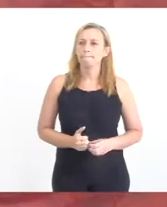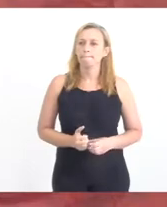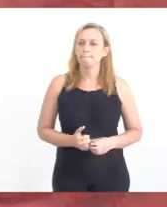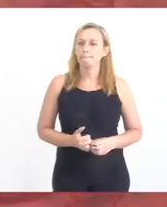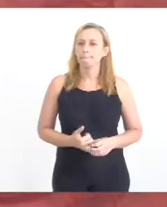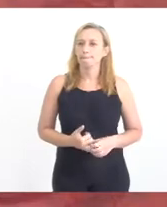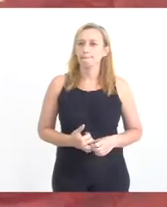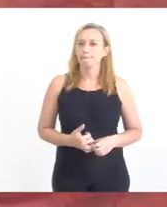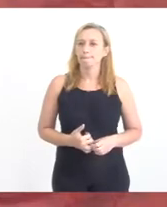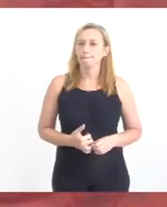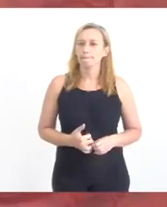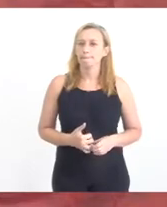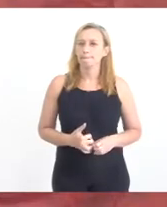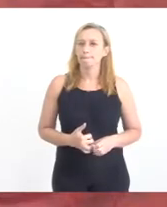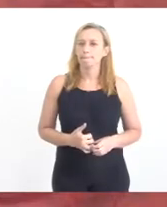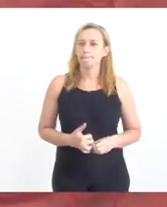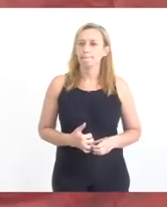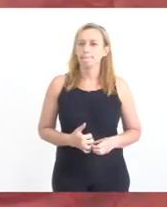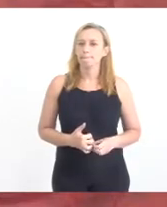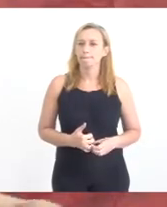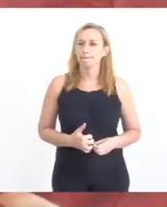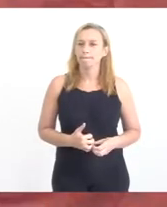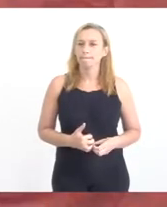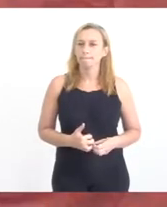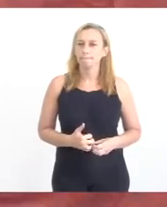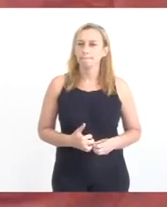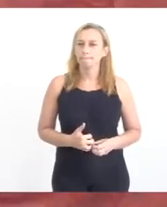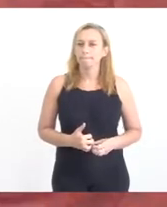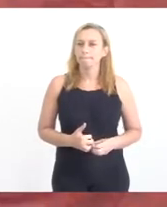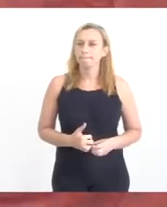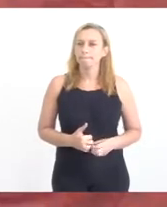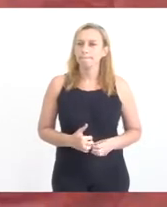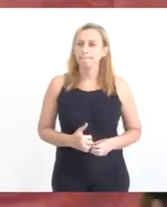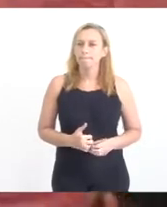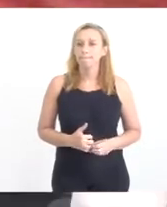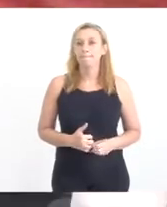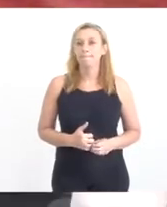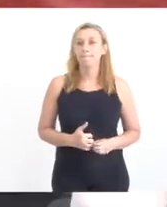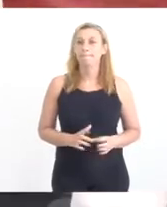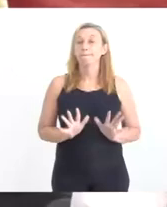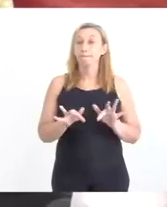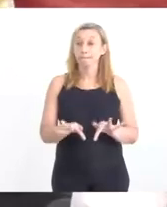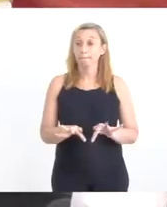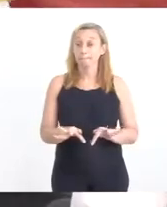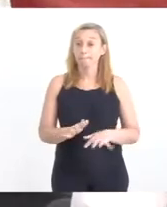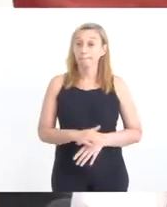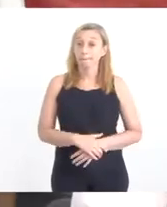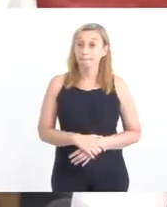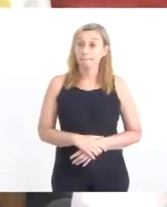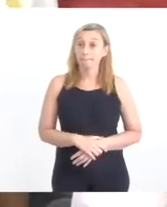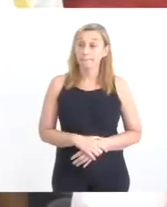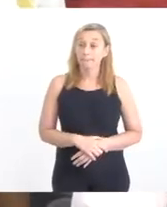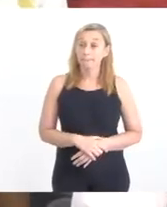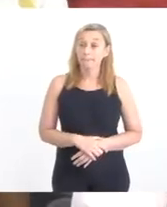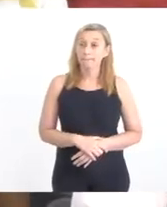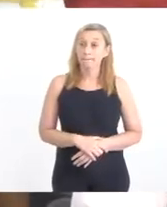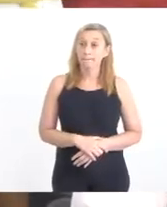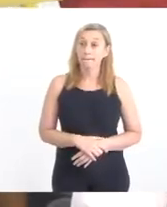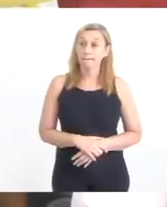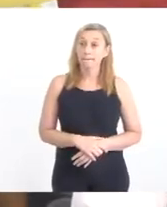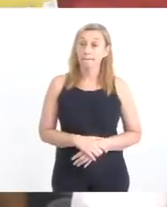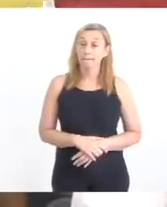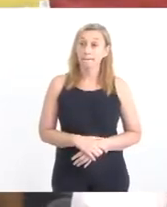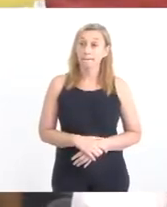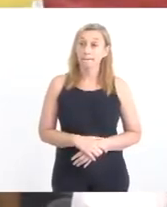E aí E aí e vai ser esse bloco que agora a gente vai ter